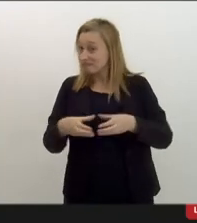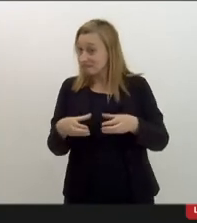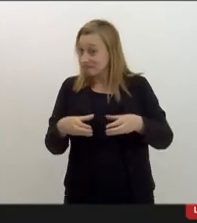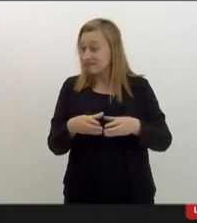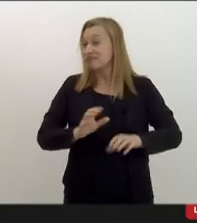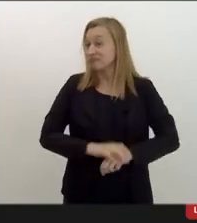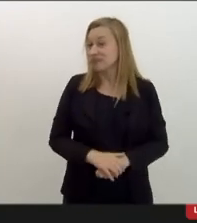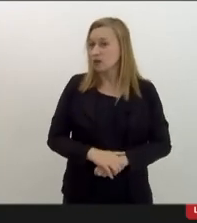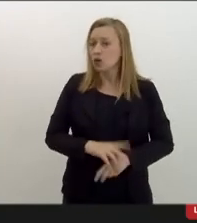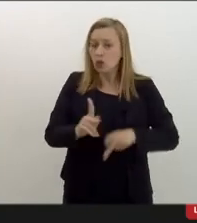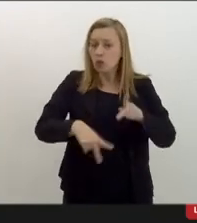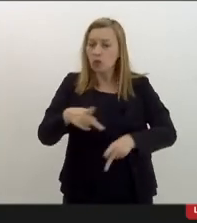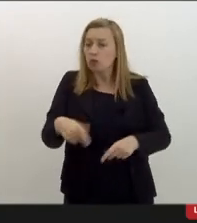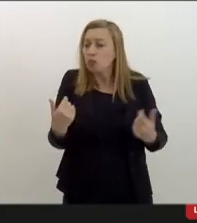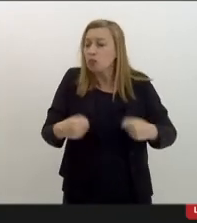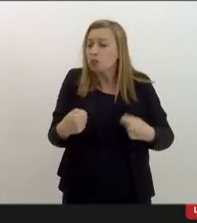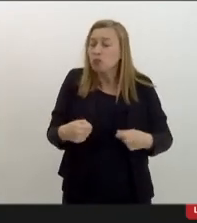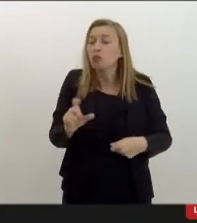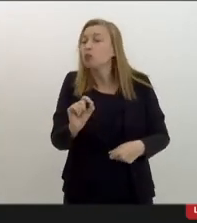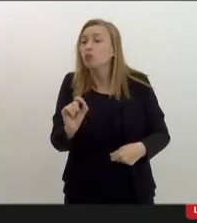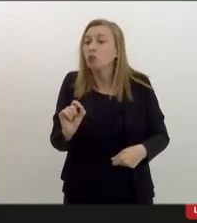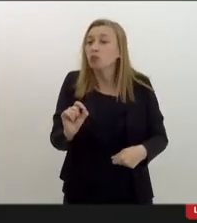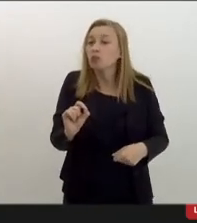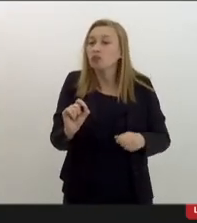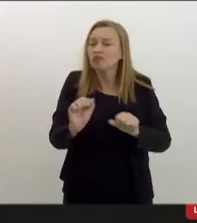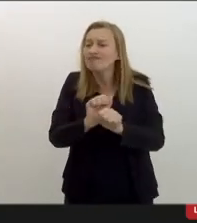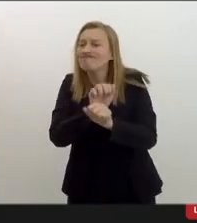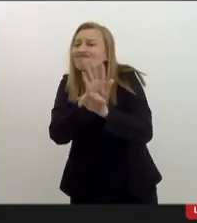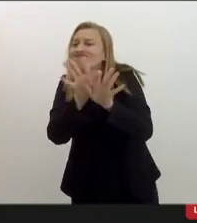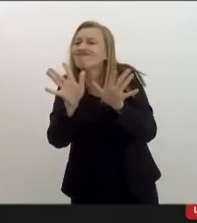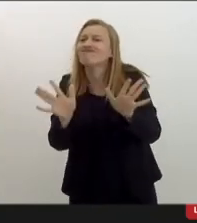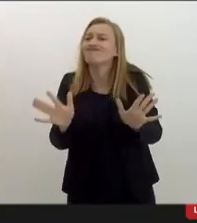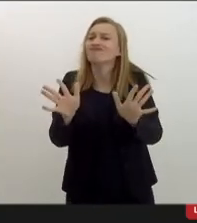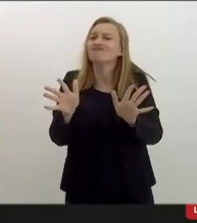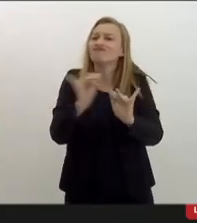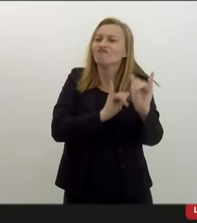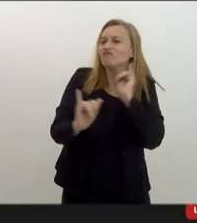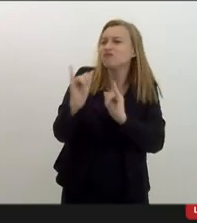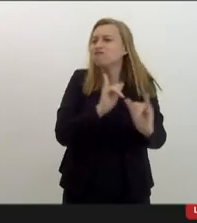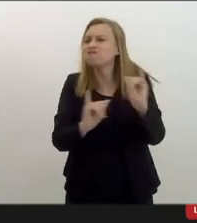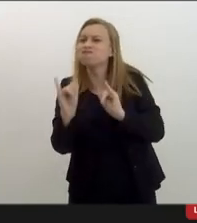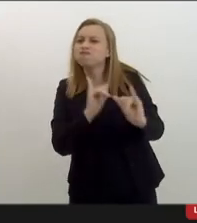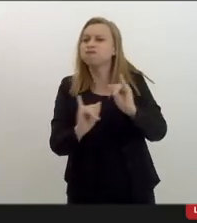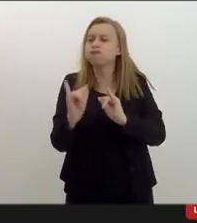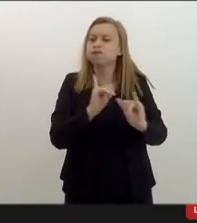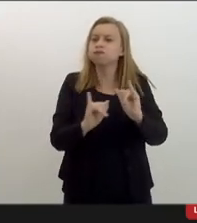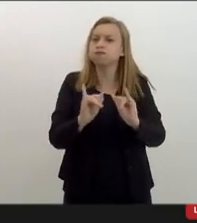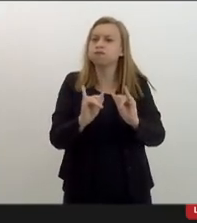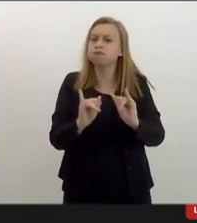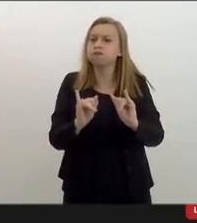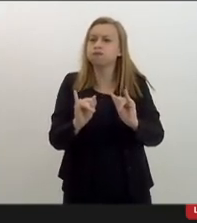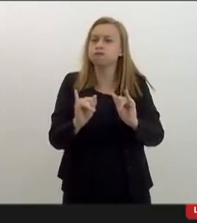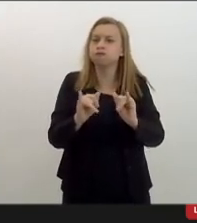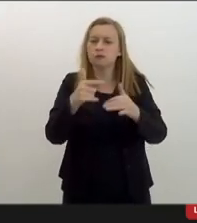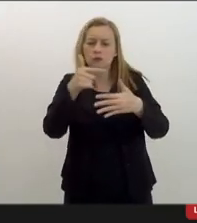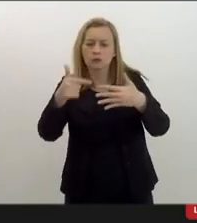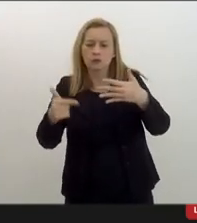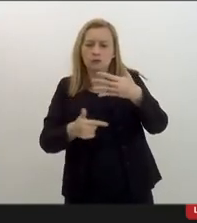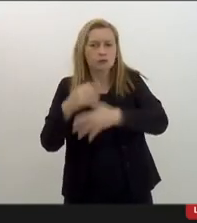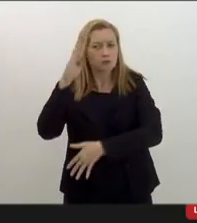a população precisa de Transparência ela precisa de informação e são princípios constitucionais